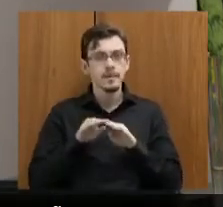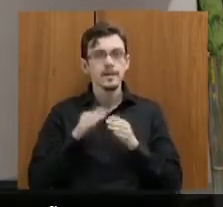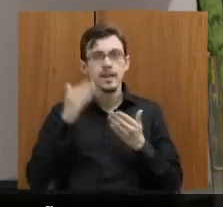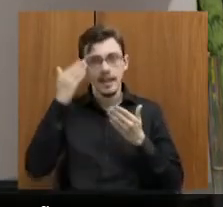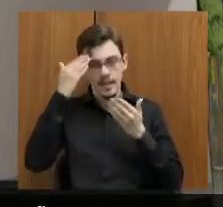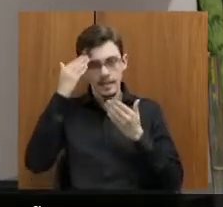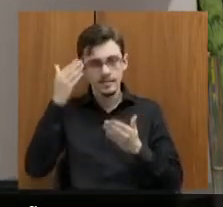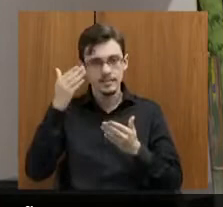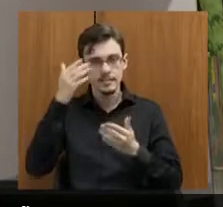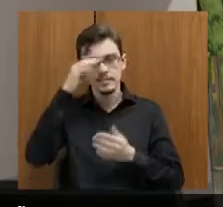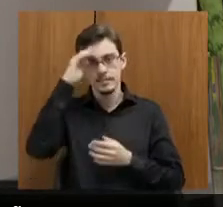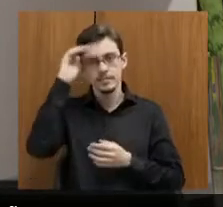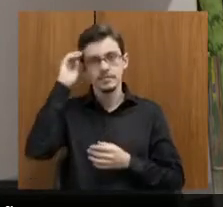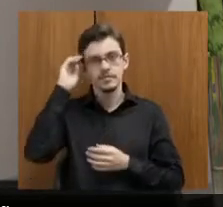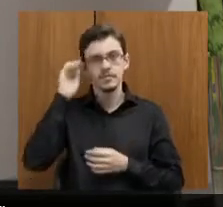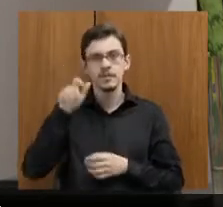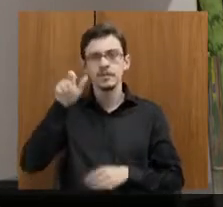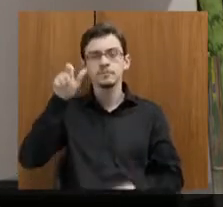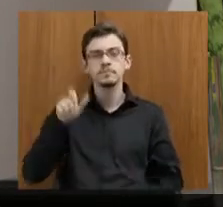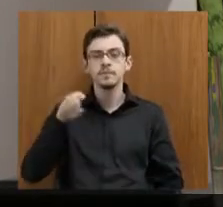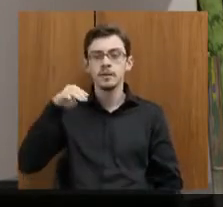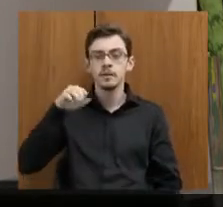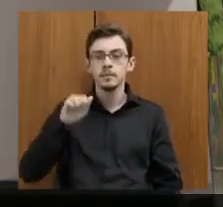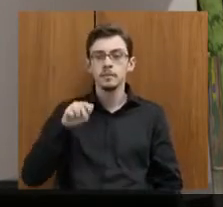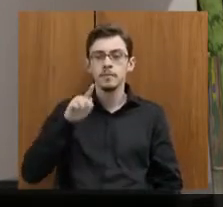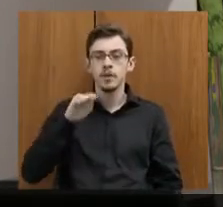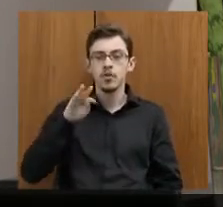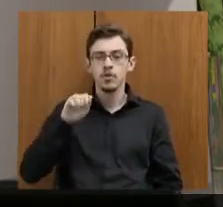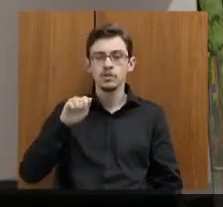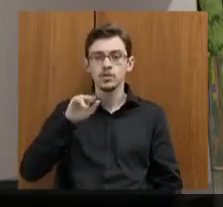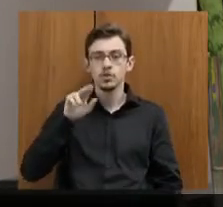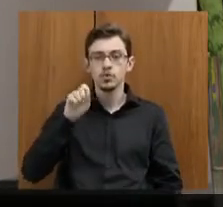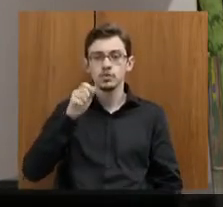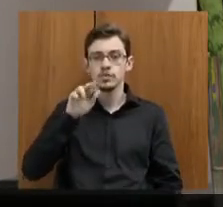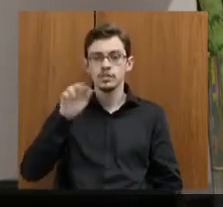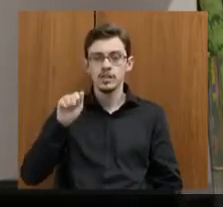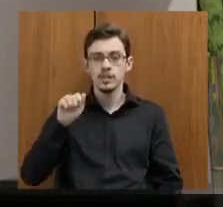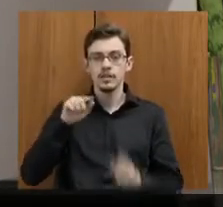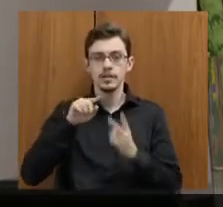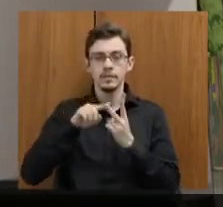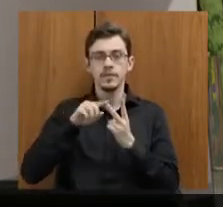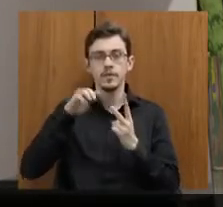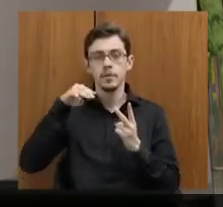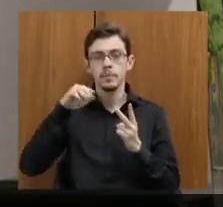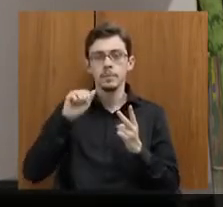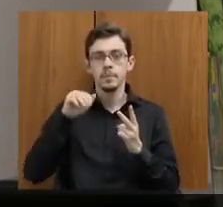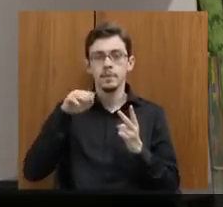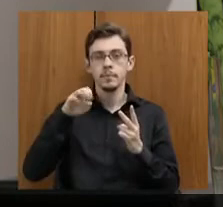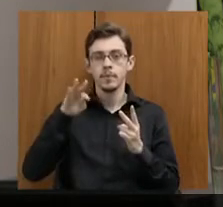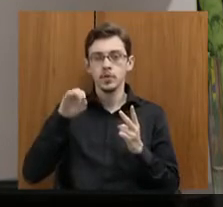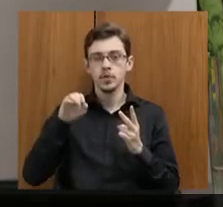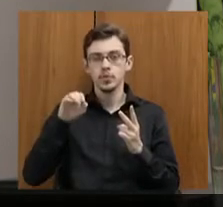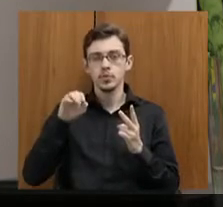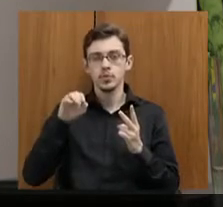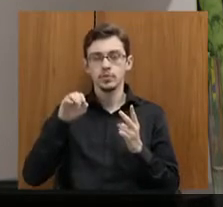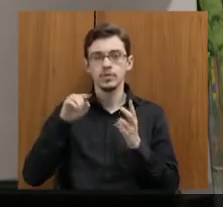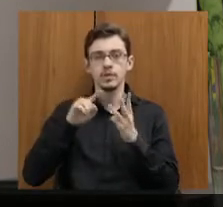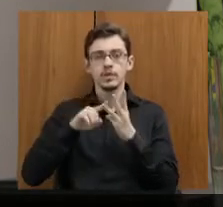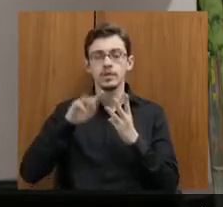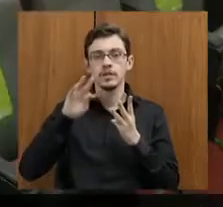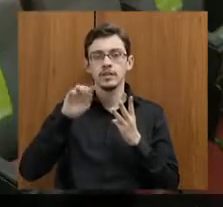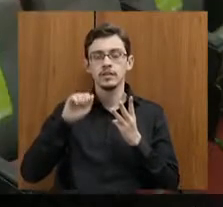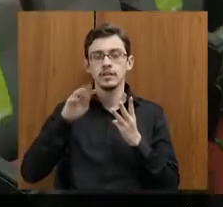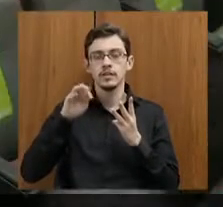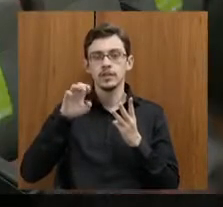presenças de uma cota Jussara mametto CCE luanvi tateto